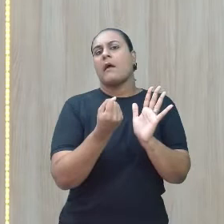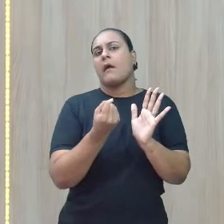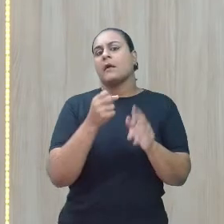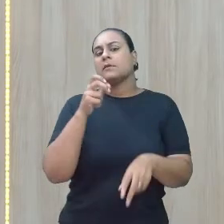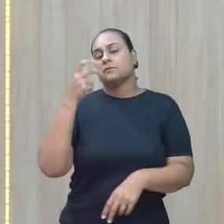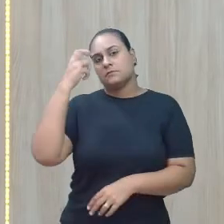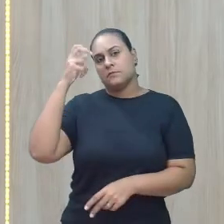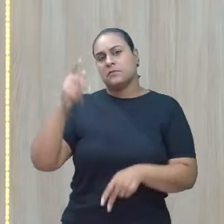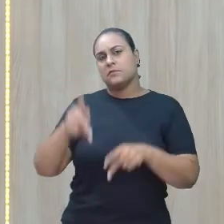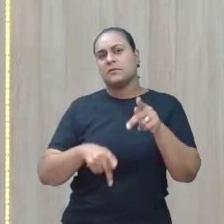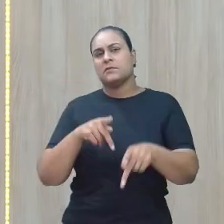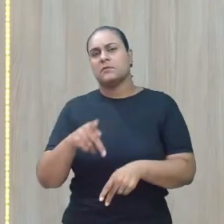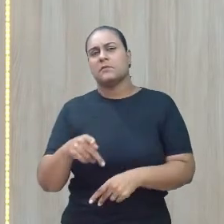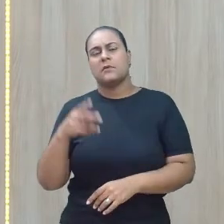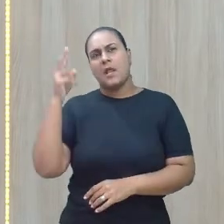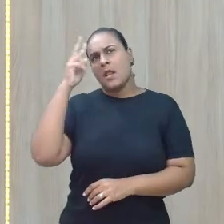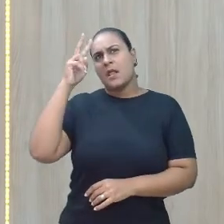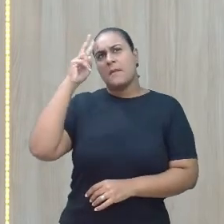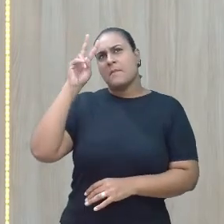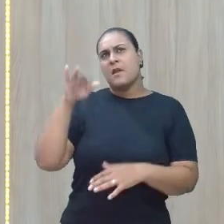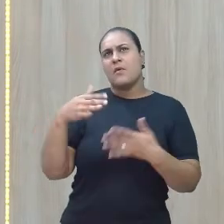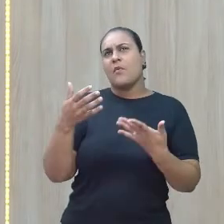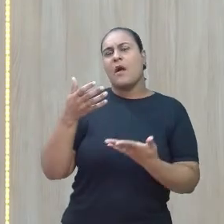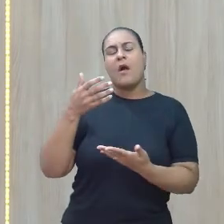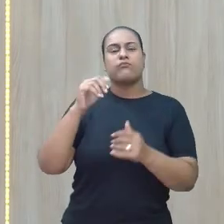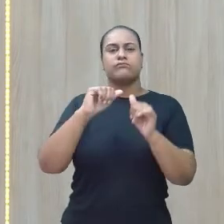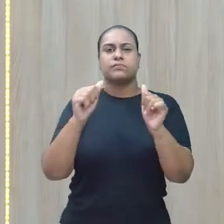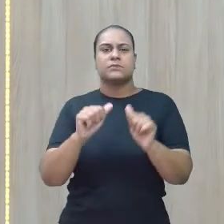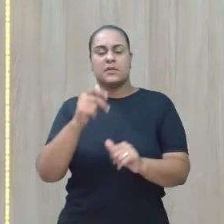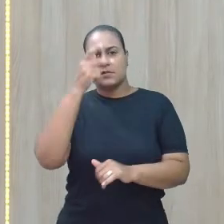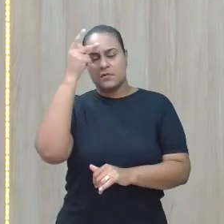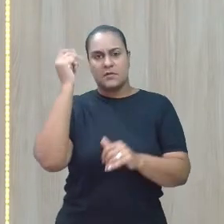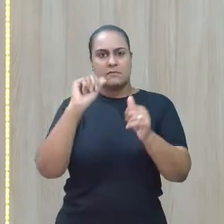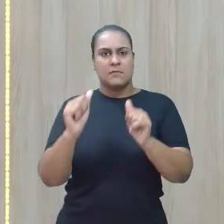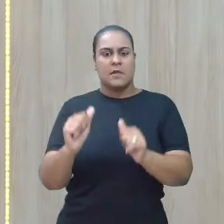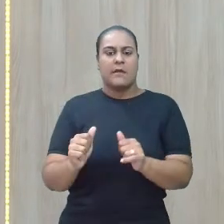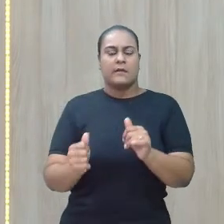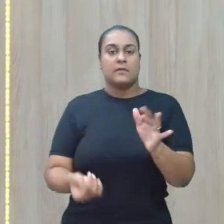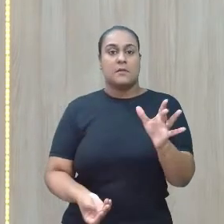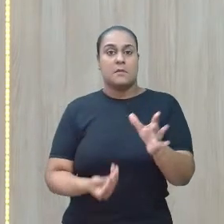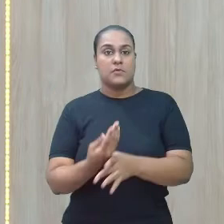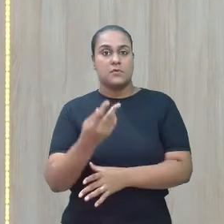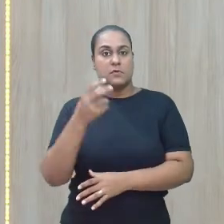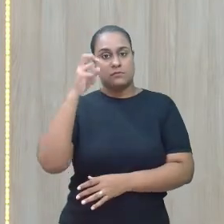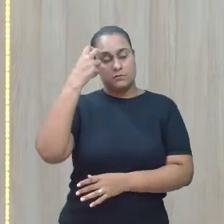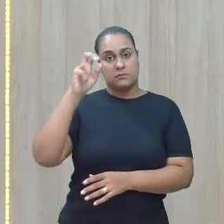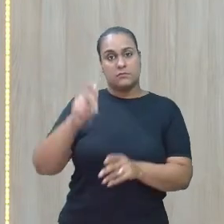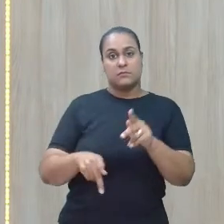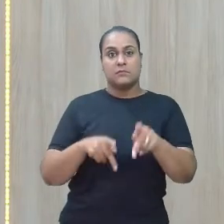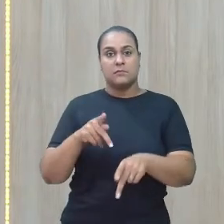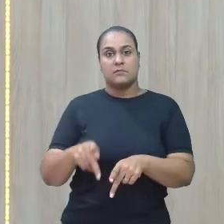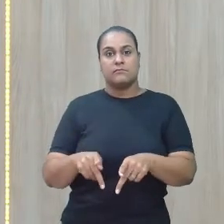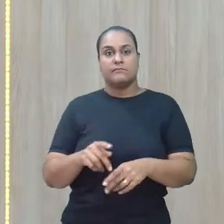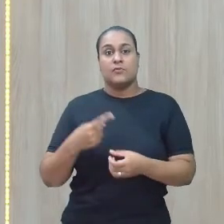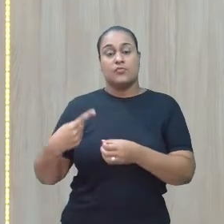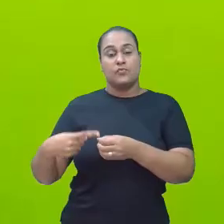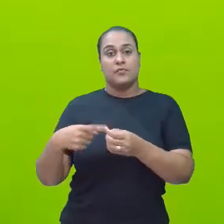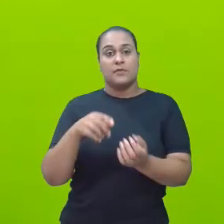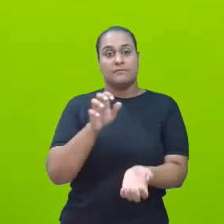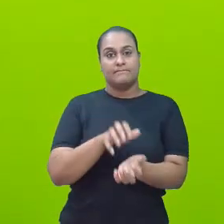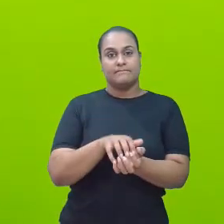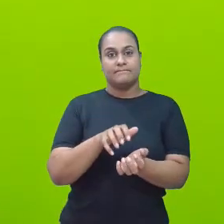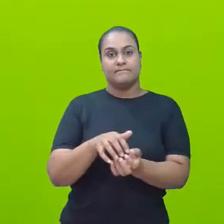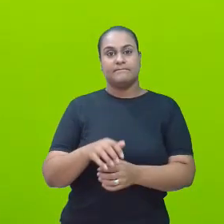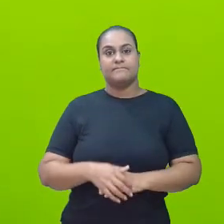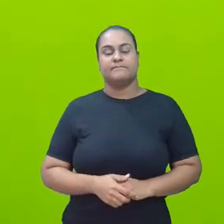são as lembranças sobre esses artistas, sobre essa produção, né, de cultura popular, né, no interior do estado?